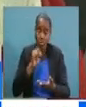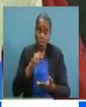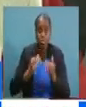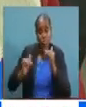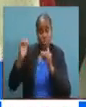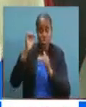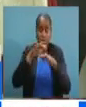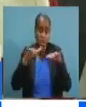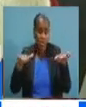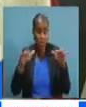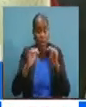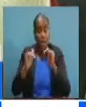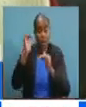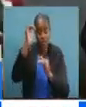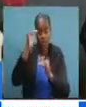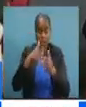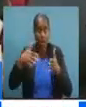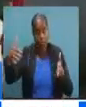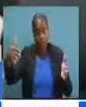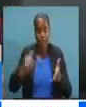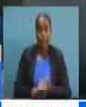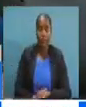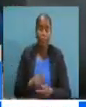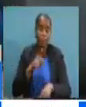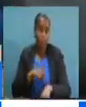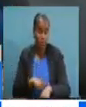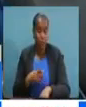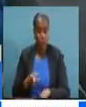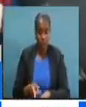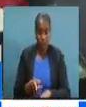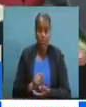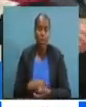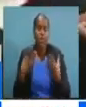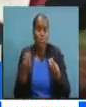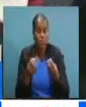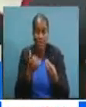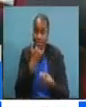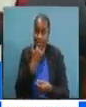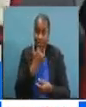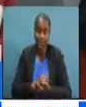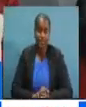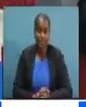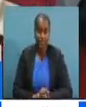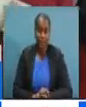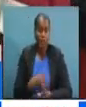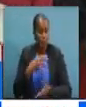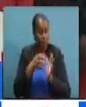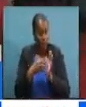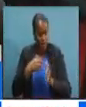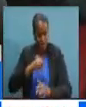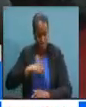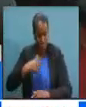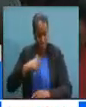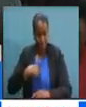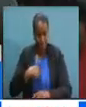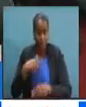níveis bem mais elevados e alargados. O momento, esse era de muita satisfação. Marcou muito de